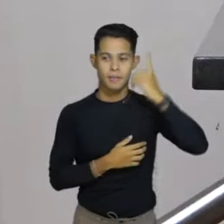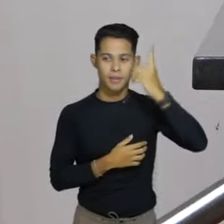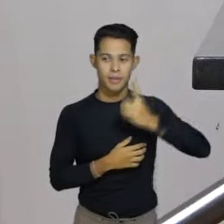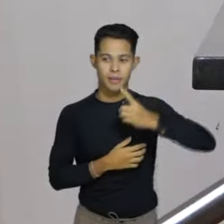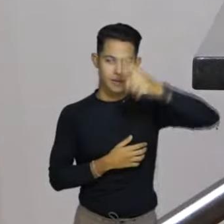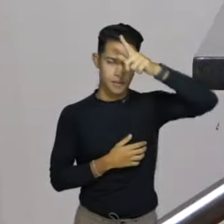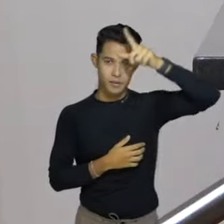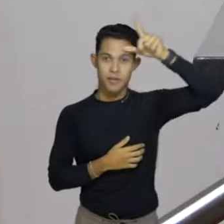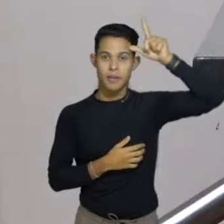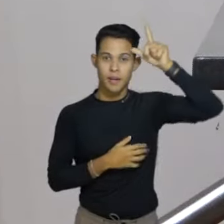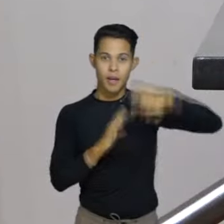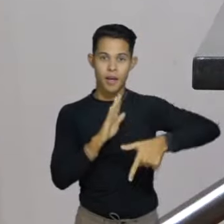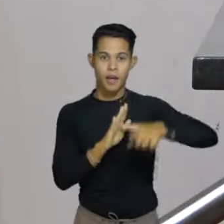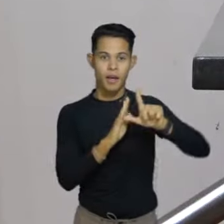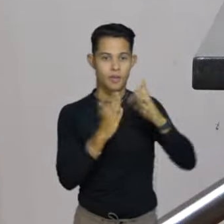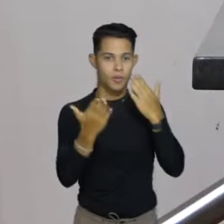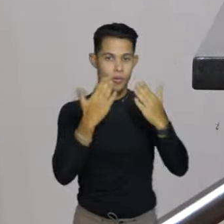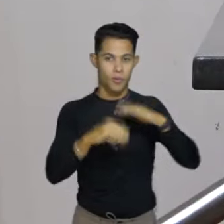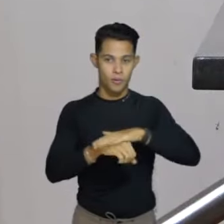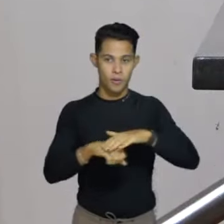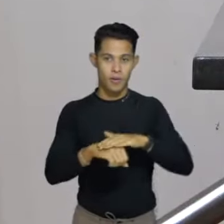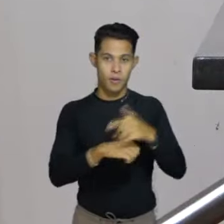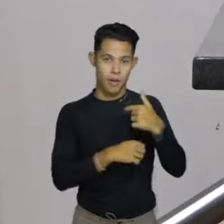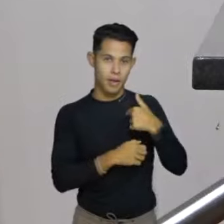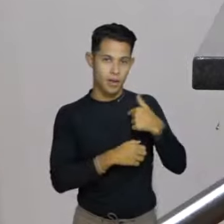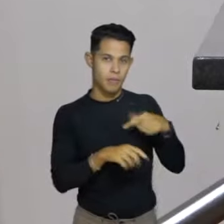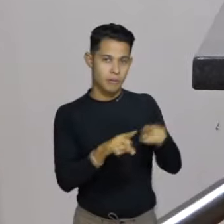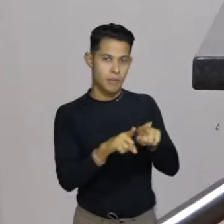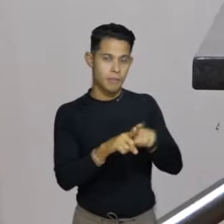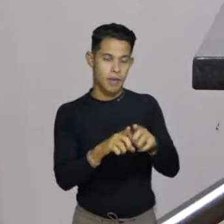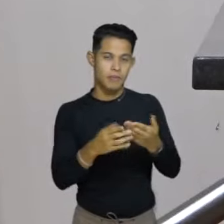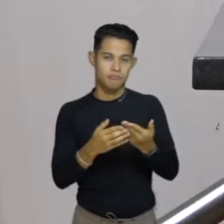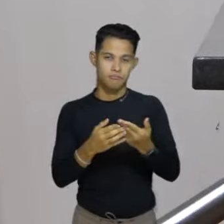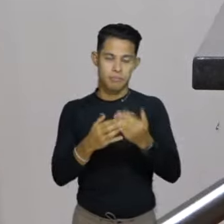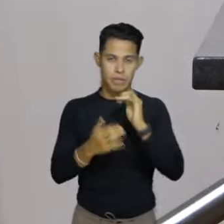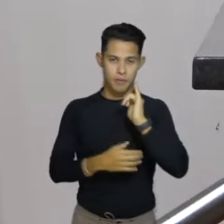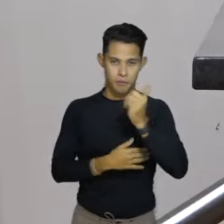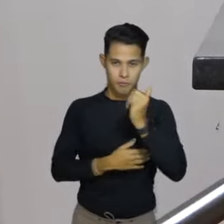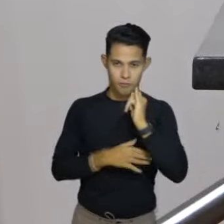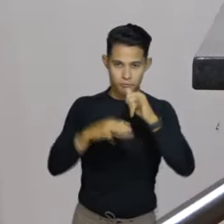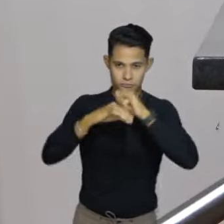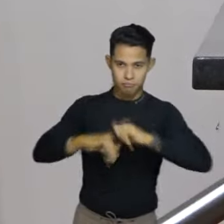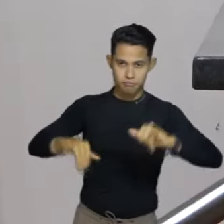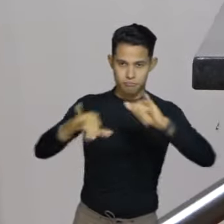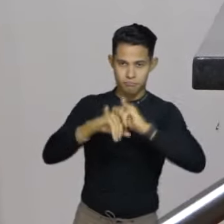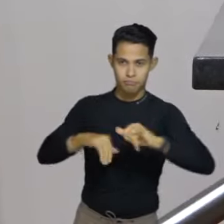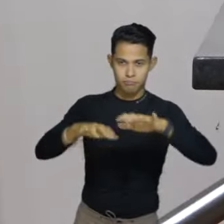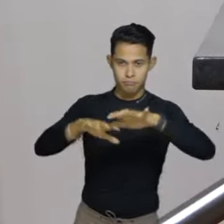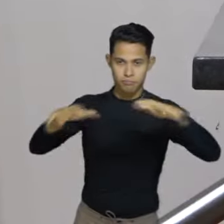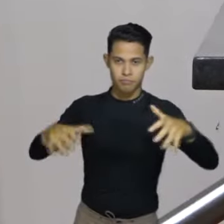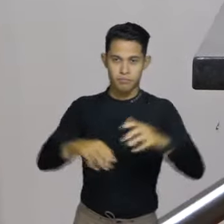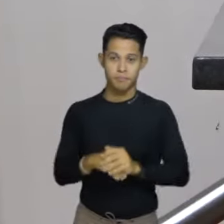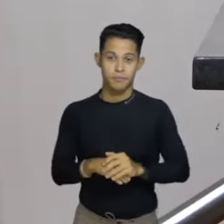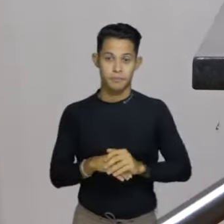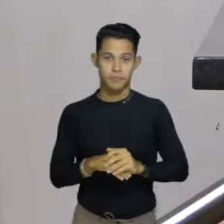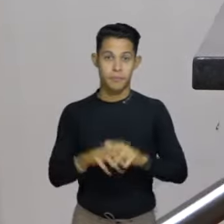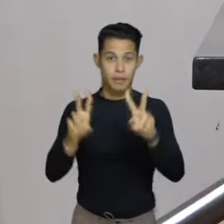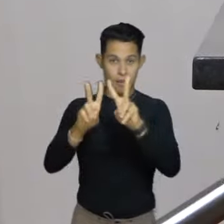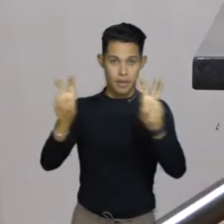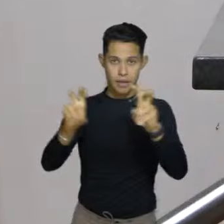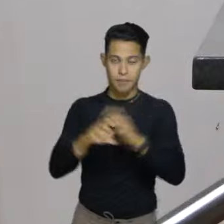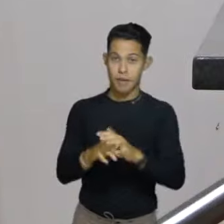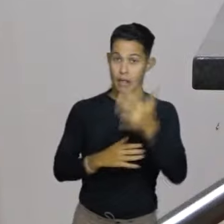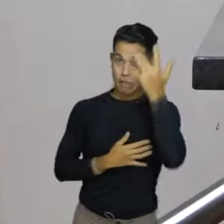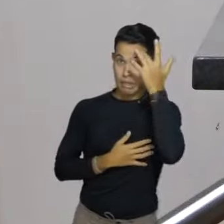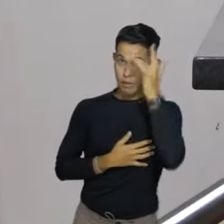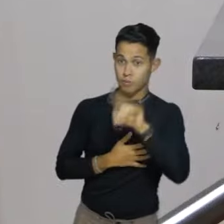pouquinho antes de mim né Eu também tinha separado aqui algumas matérias não sei o que estão esperando mãe